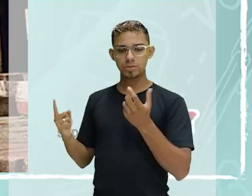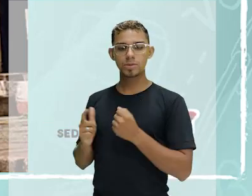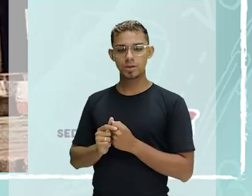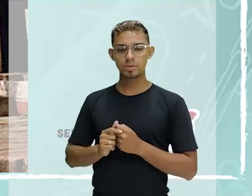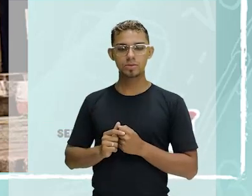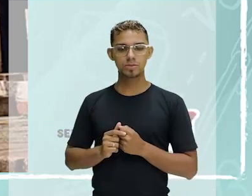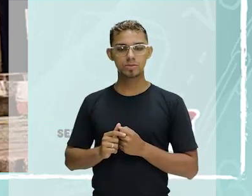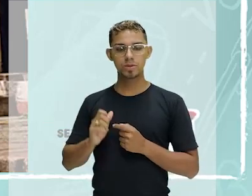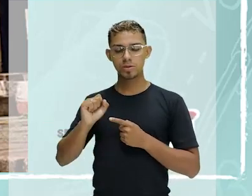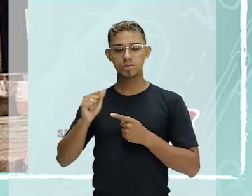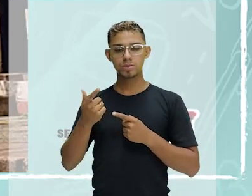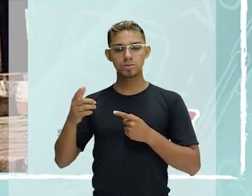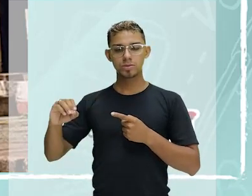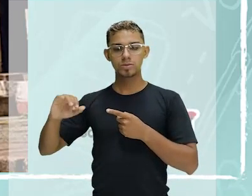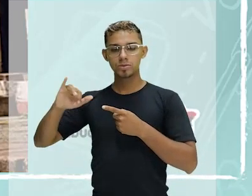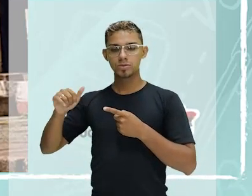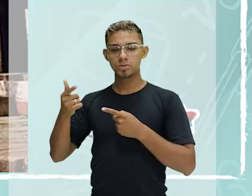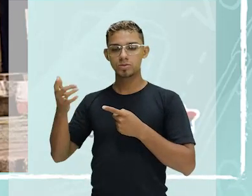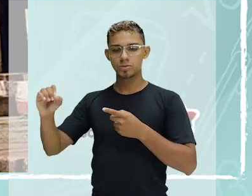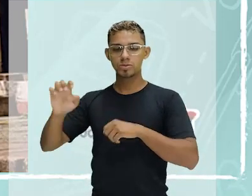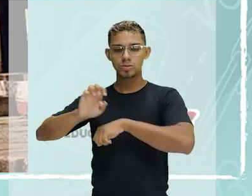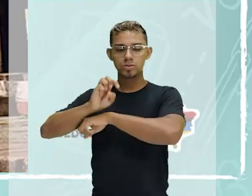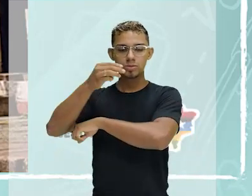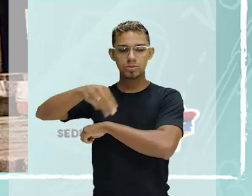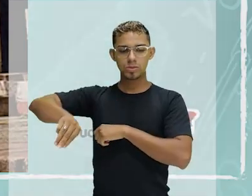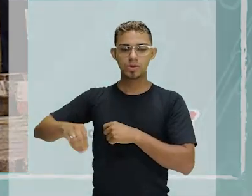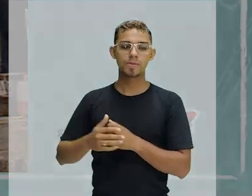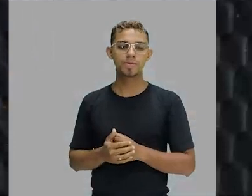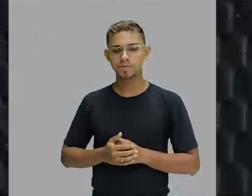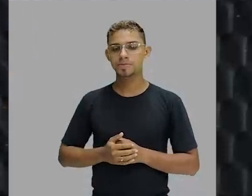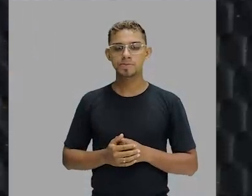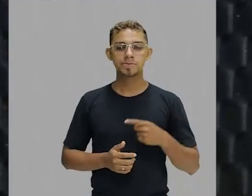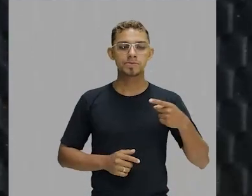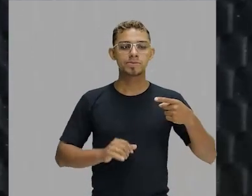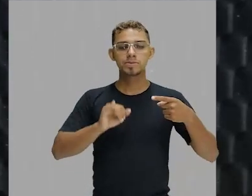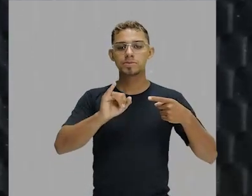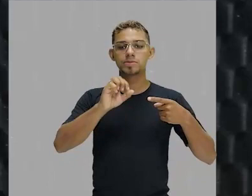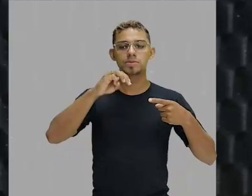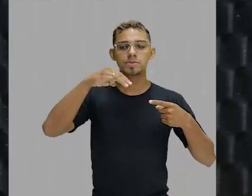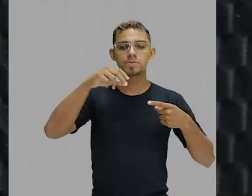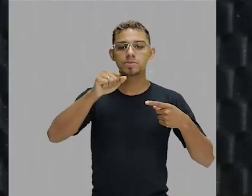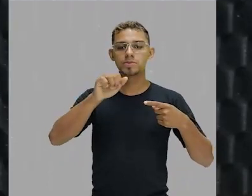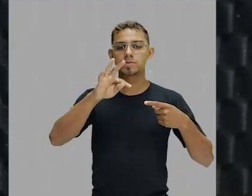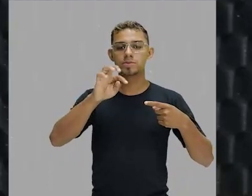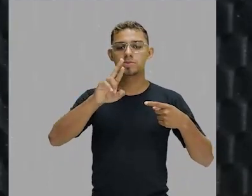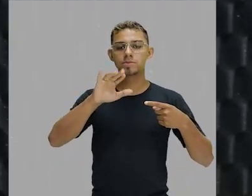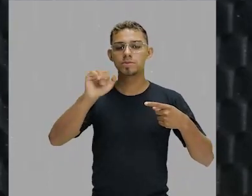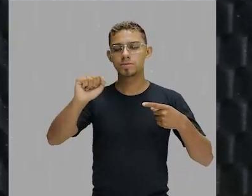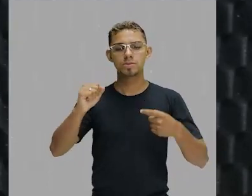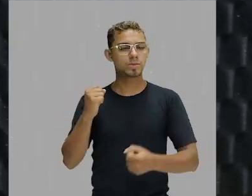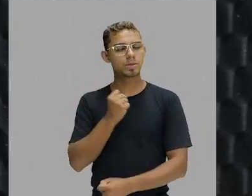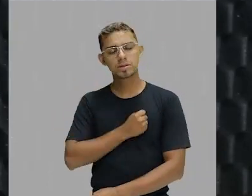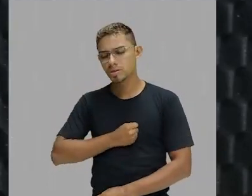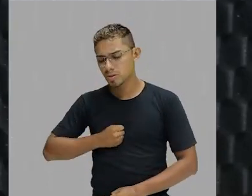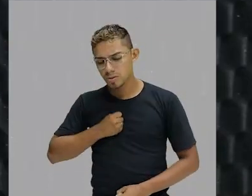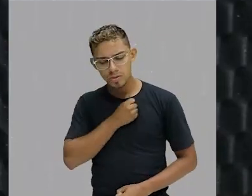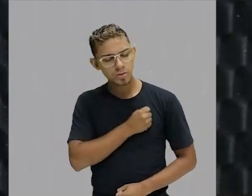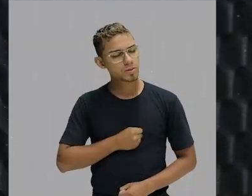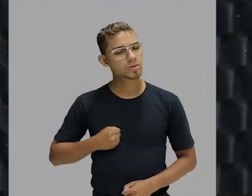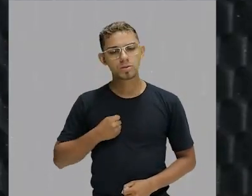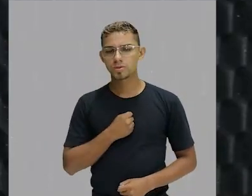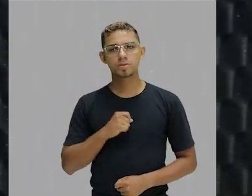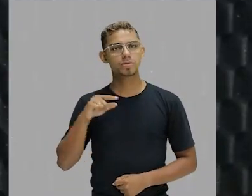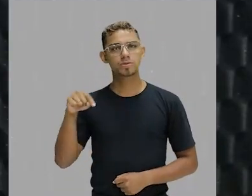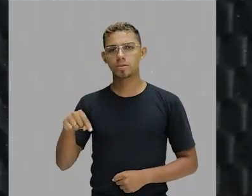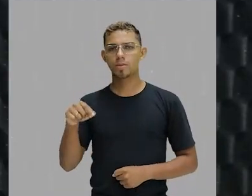patrimônio imaterial, porque ele não é físico, daqui. Nós estamos sentindo muita falta aqui em São Luís do Maranhão. Não existe, eu vou ser bem sincero a